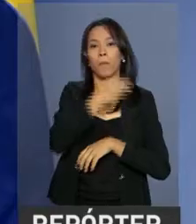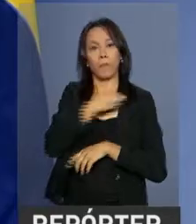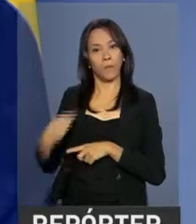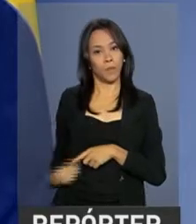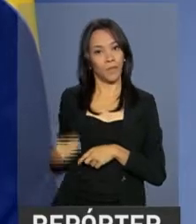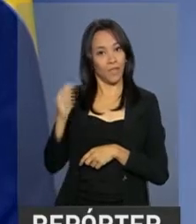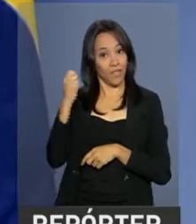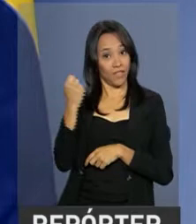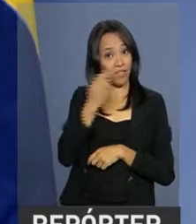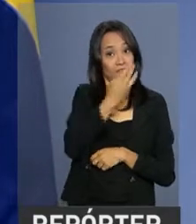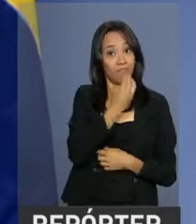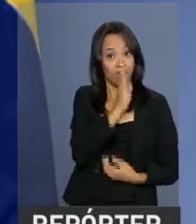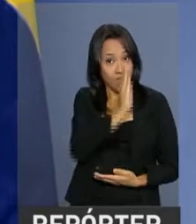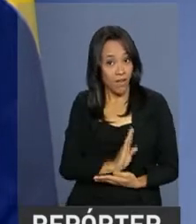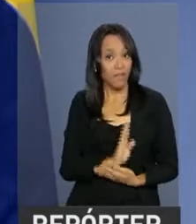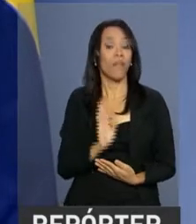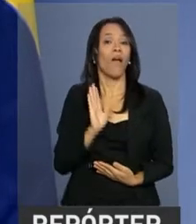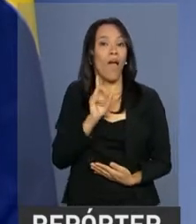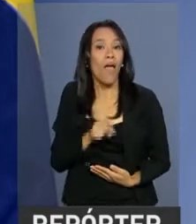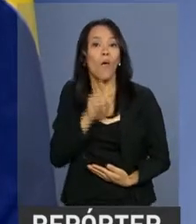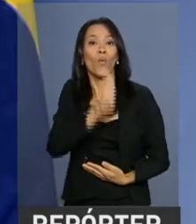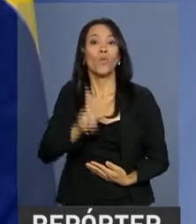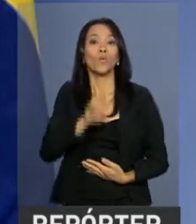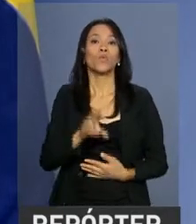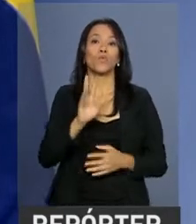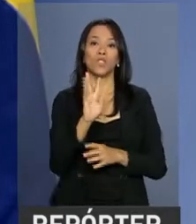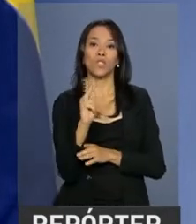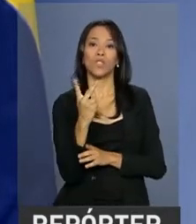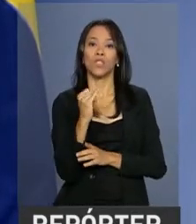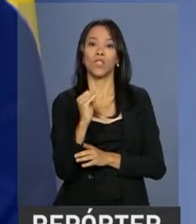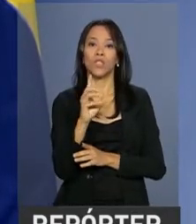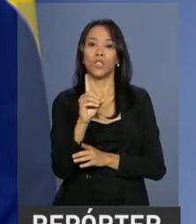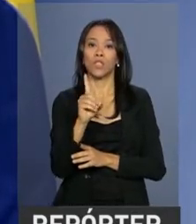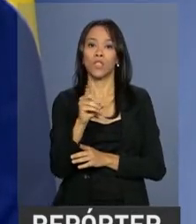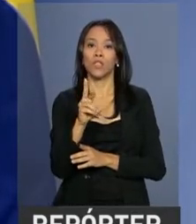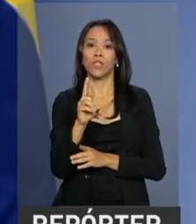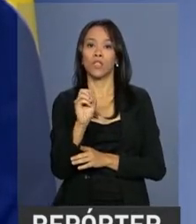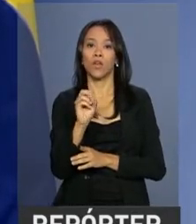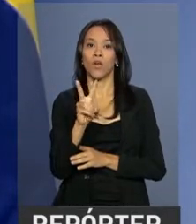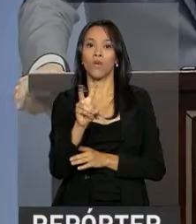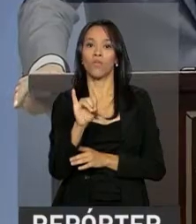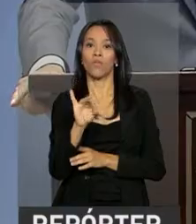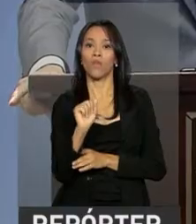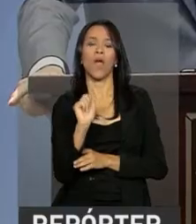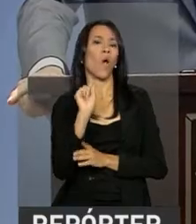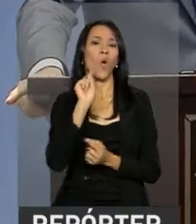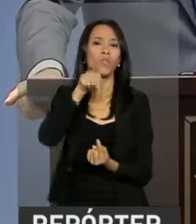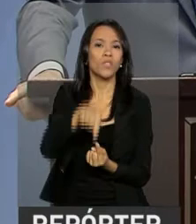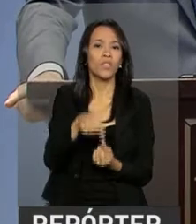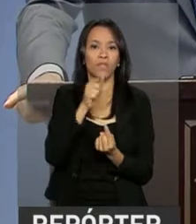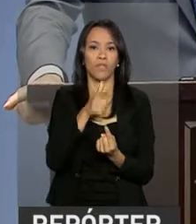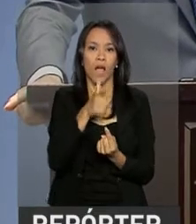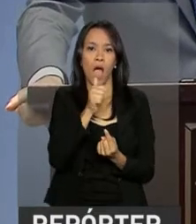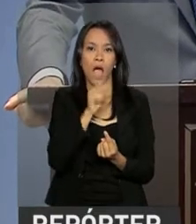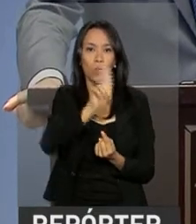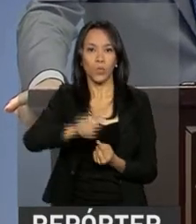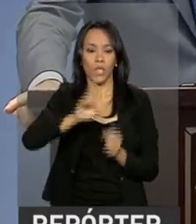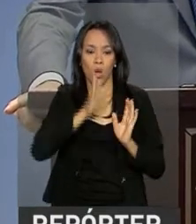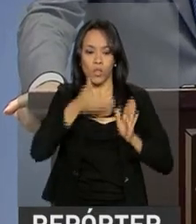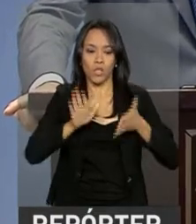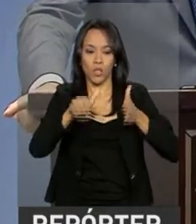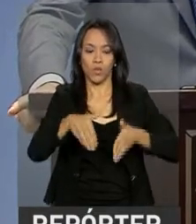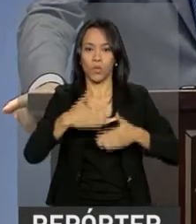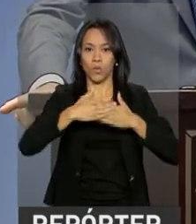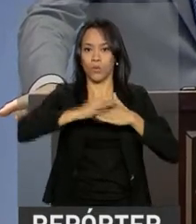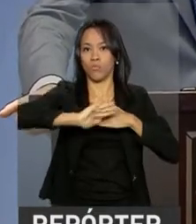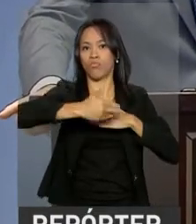foi o acordo de hidrovias que vai abrir espaço para aumentar o comércio internacional além de possibilitar